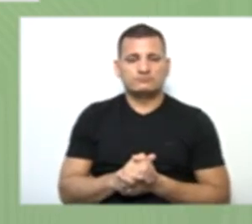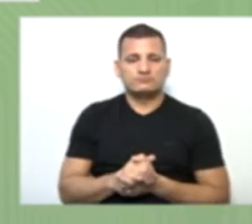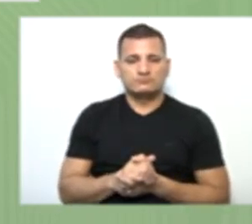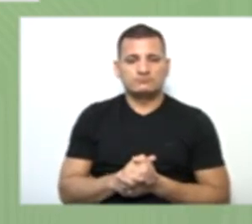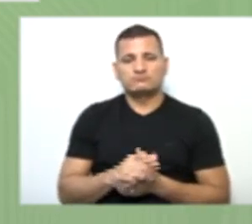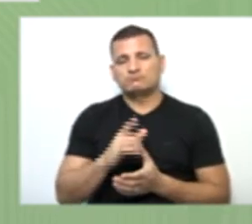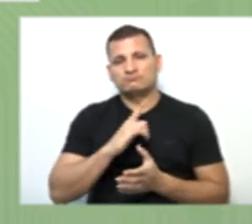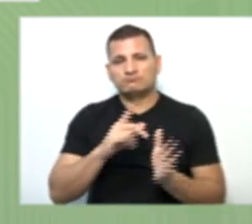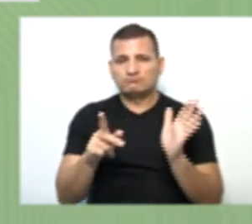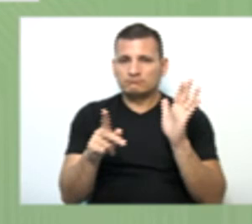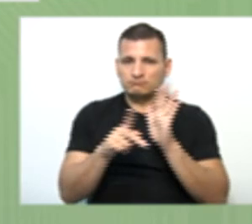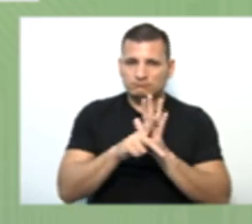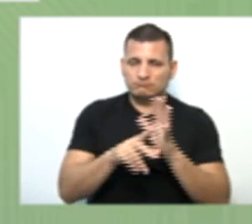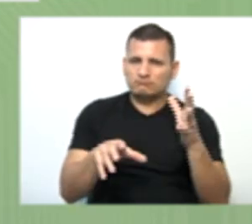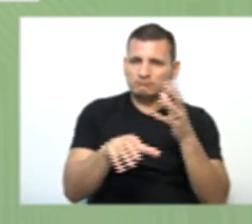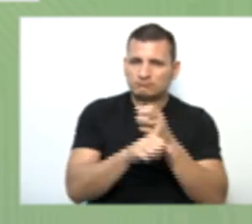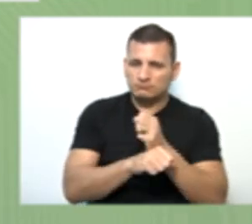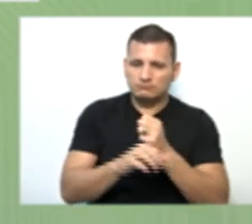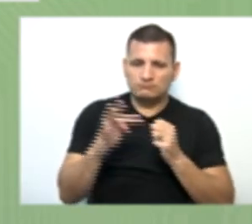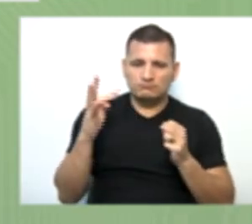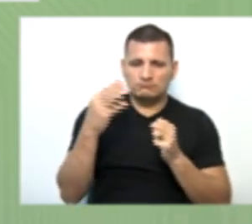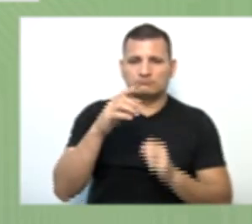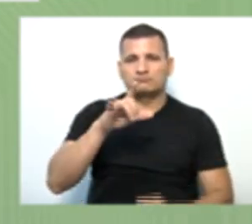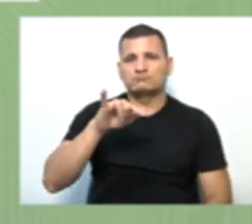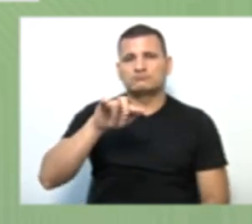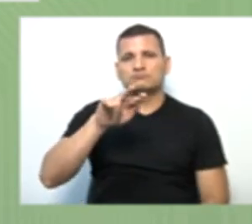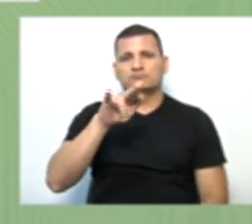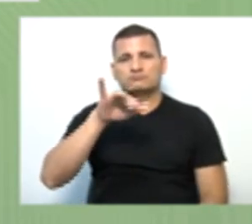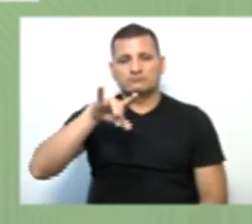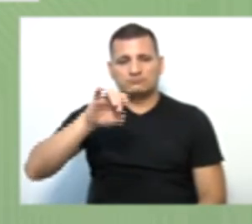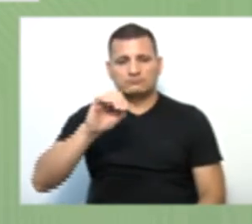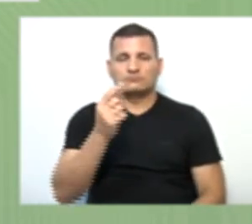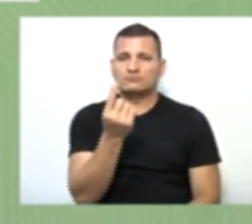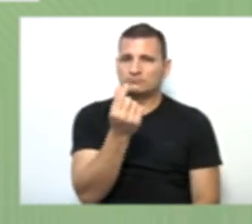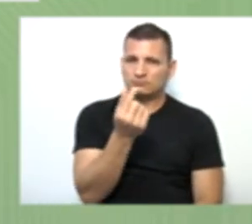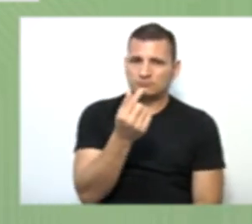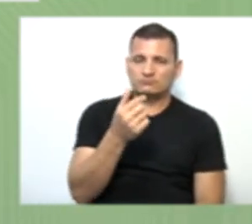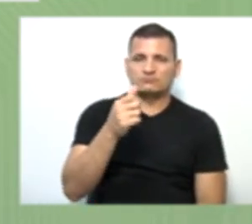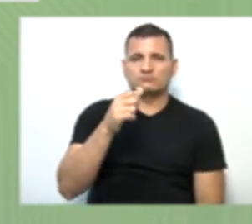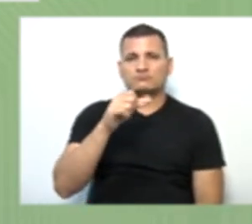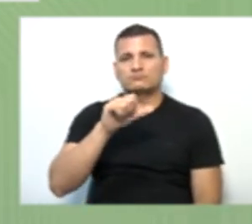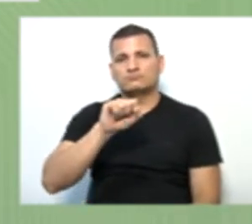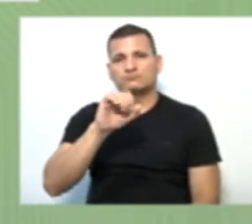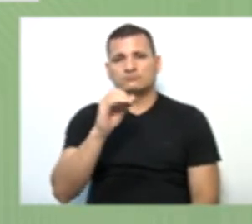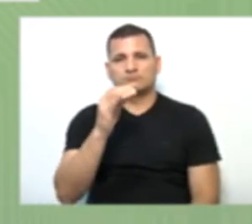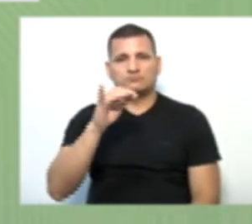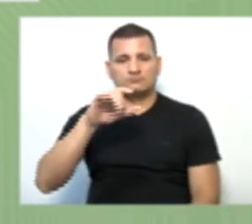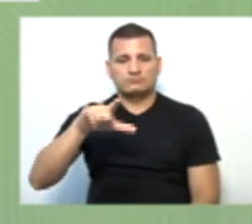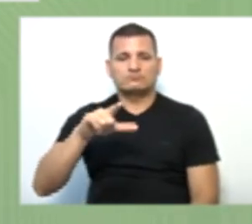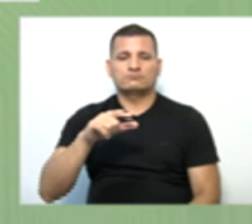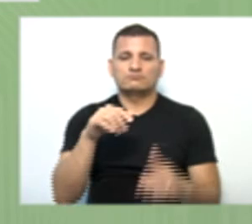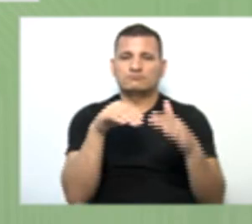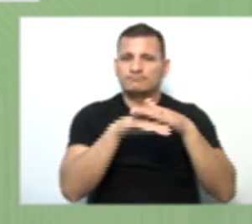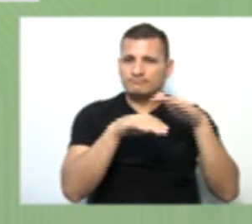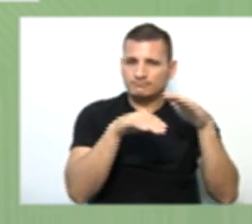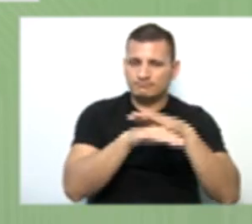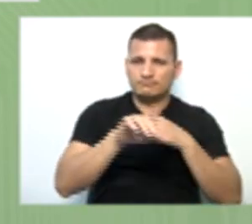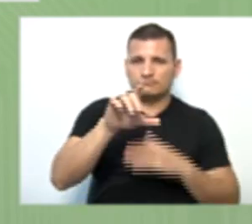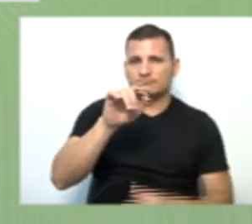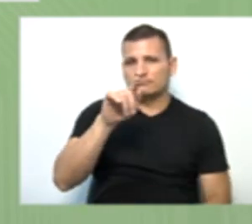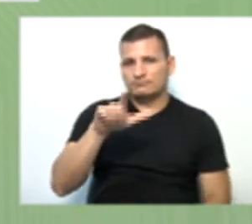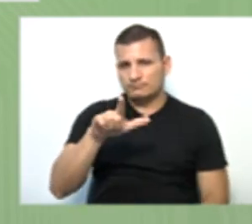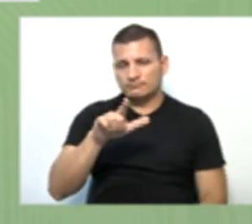aqui o patrimônio líquido, capital social, reserva legal, que é obrigatória, né? A RATS,